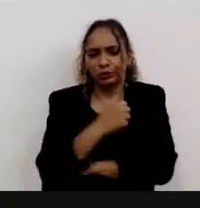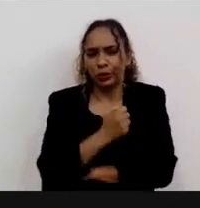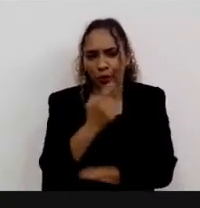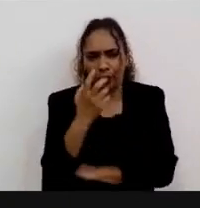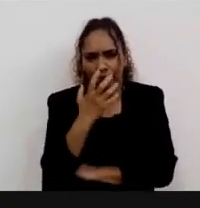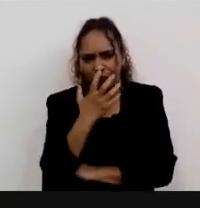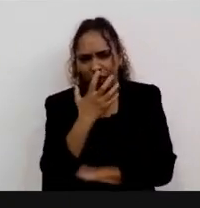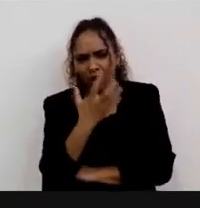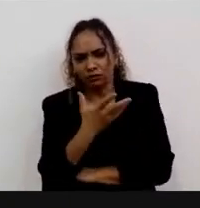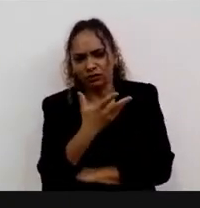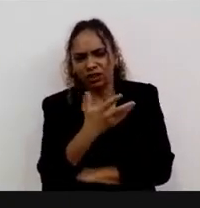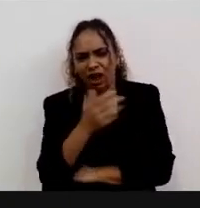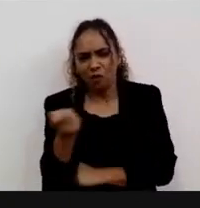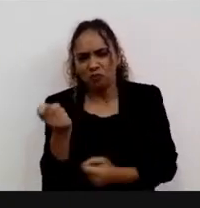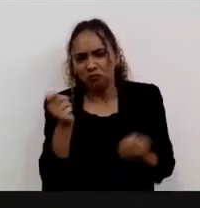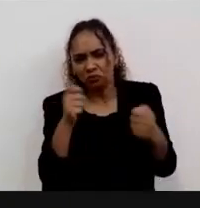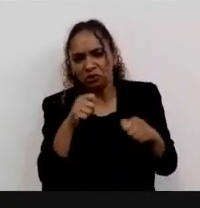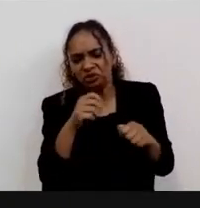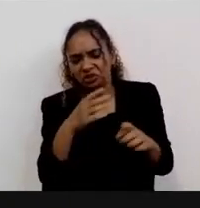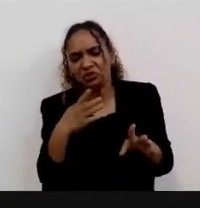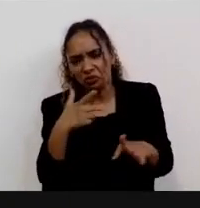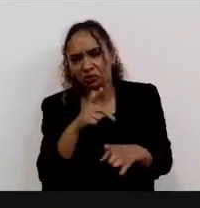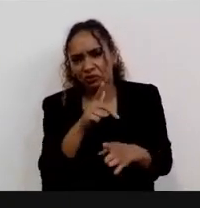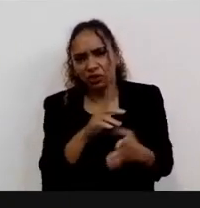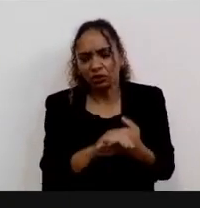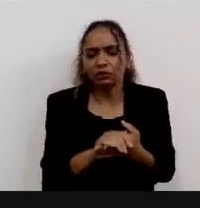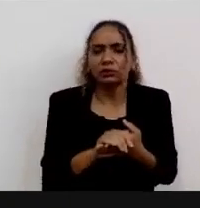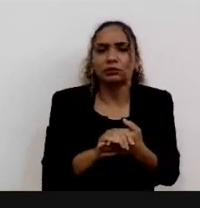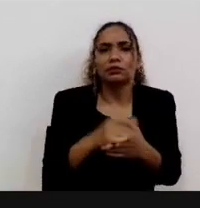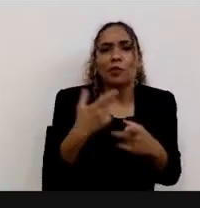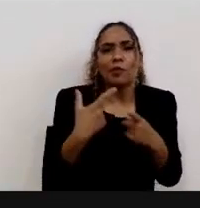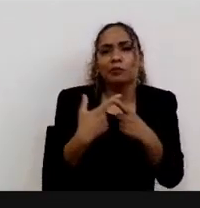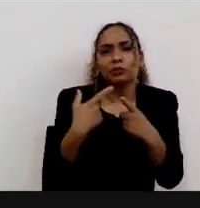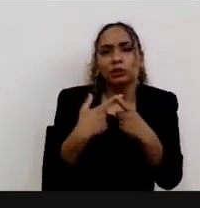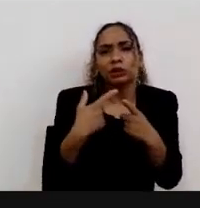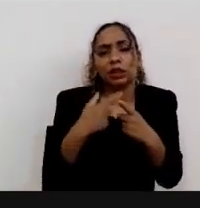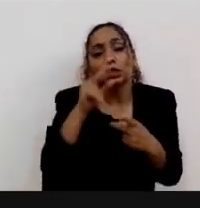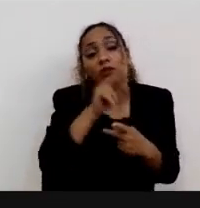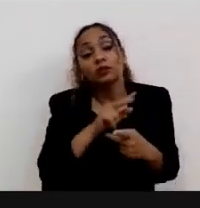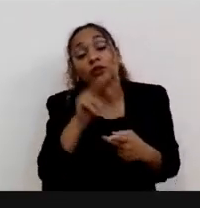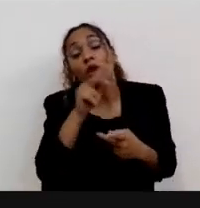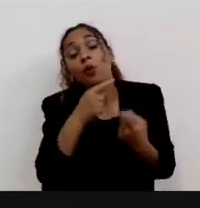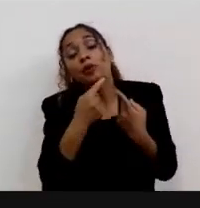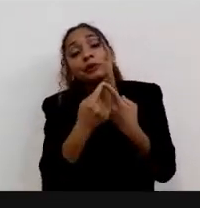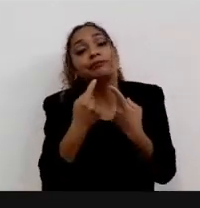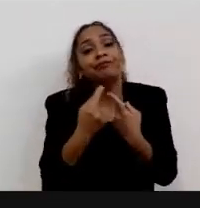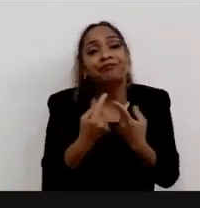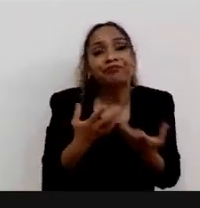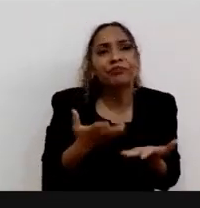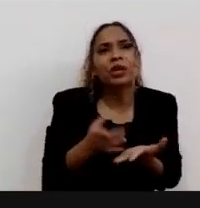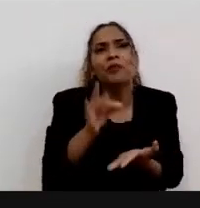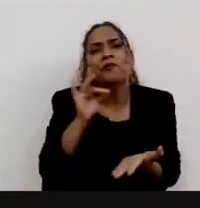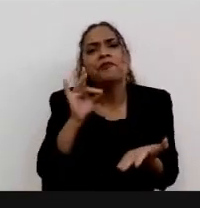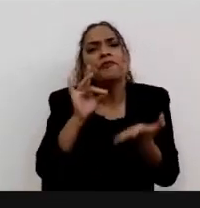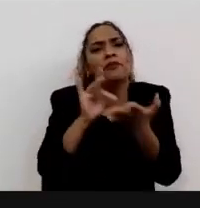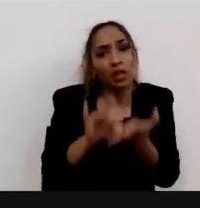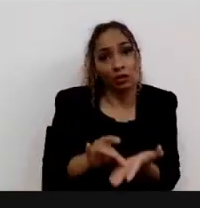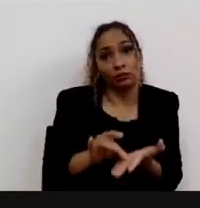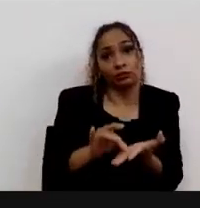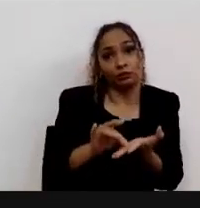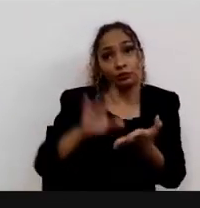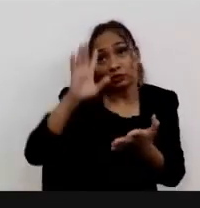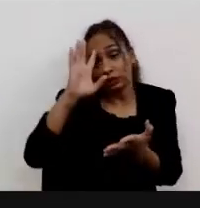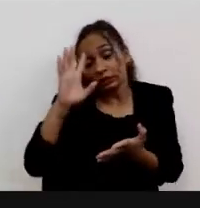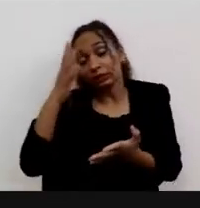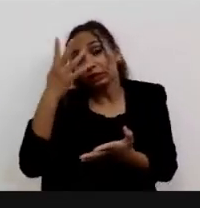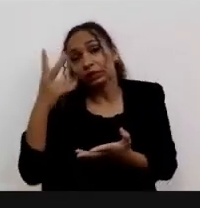dá para chegar nisso mesmo? Porque eu acho que tem essa visão de que é um pouco verdadeira também, que a decisão